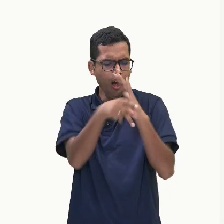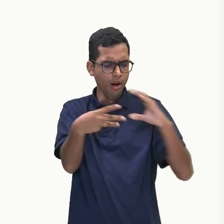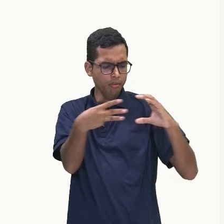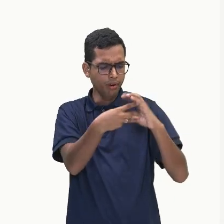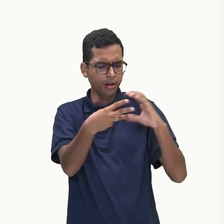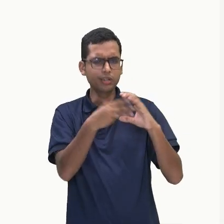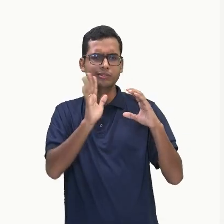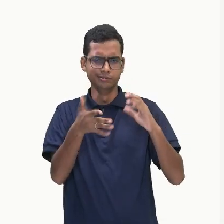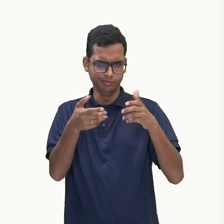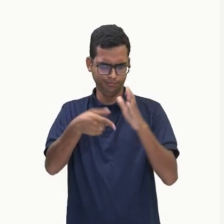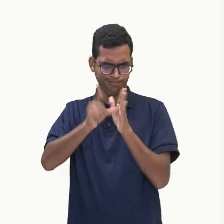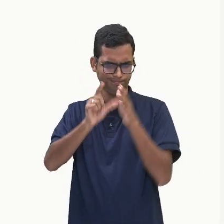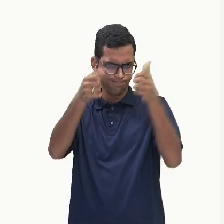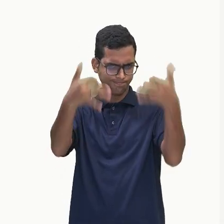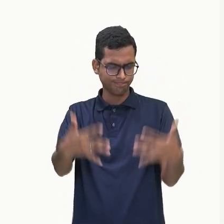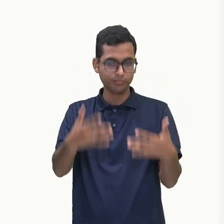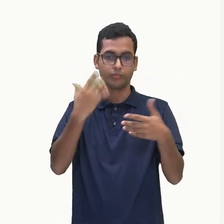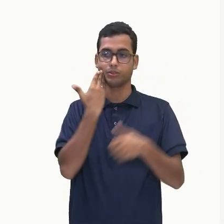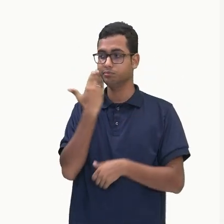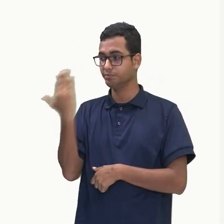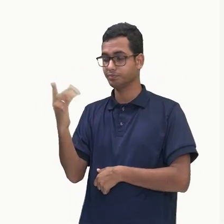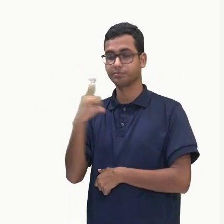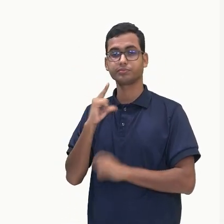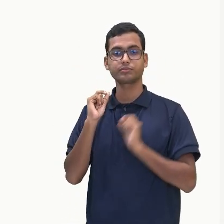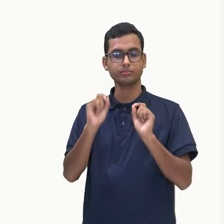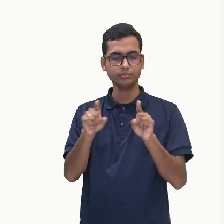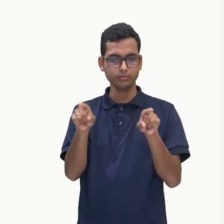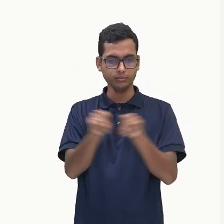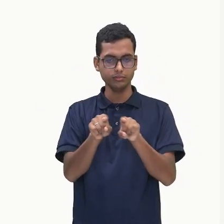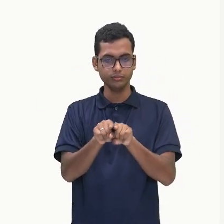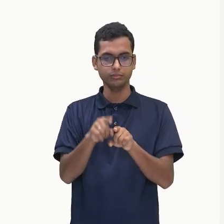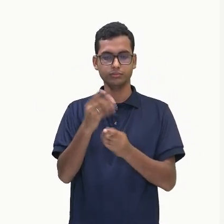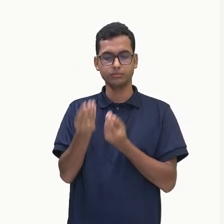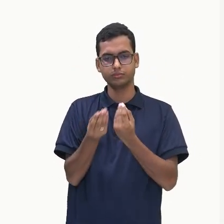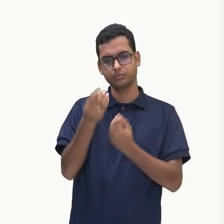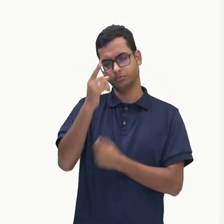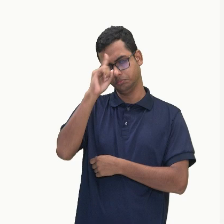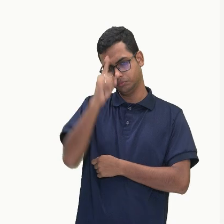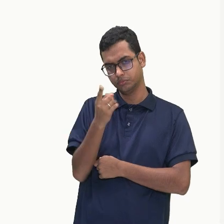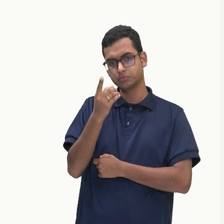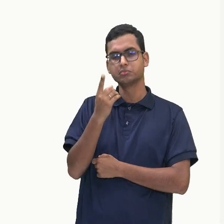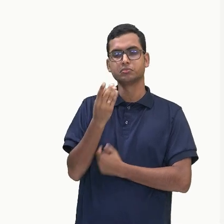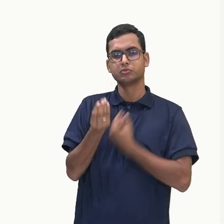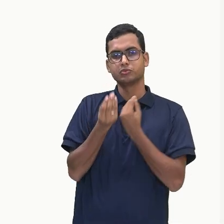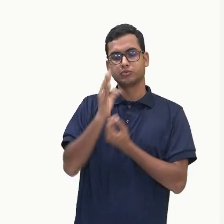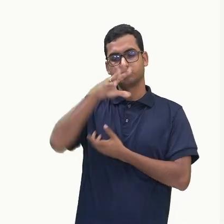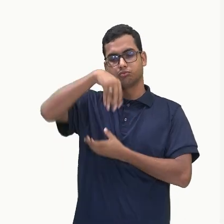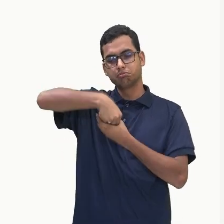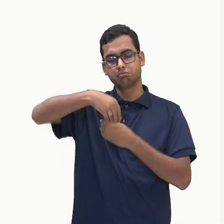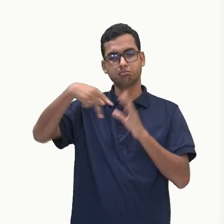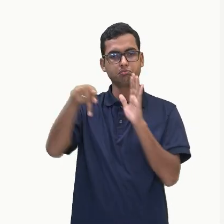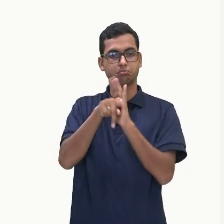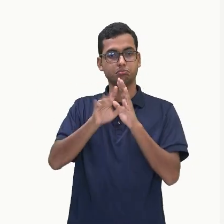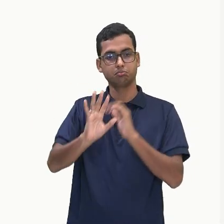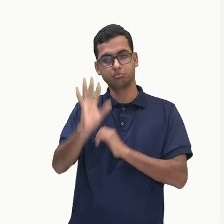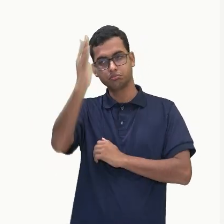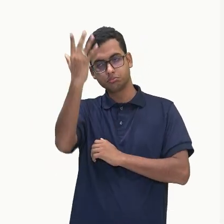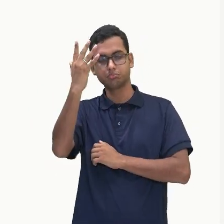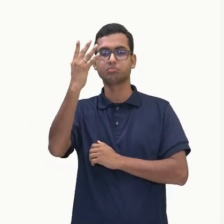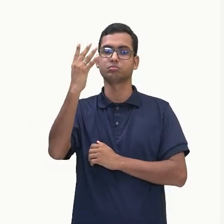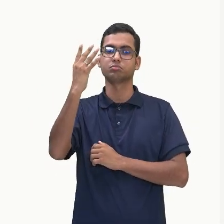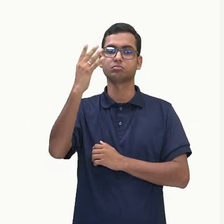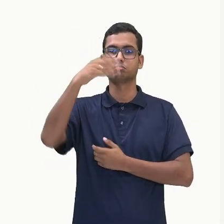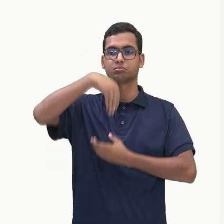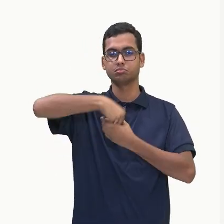porque ele vai gerar os comandos, todos os comandos de tudo que acontece dentro da célula, de todo o metabolismo.